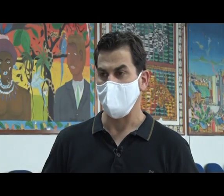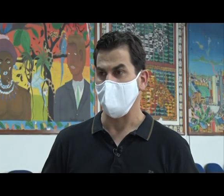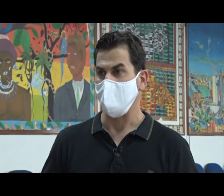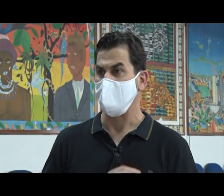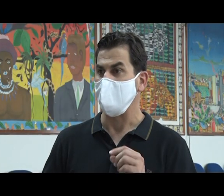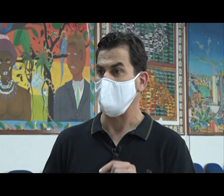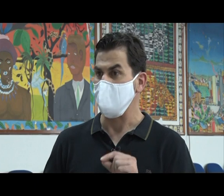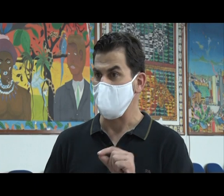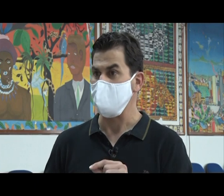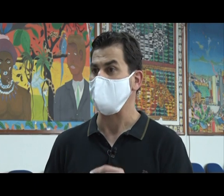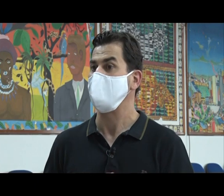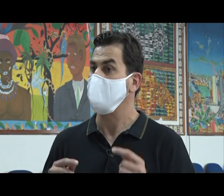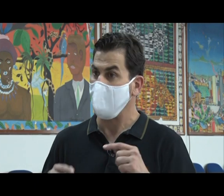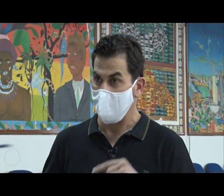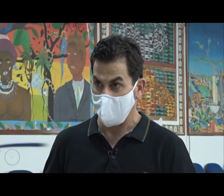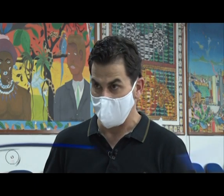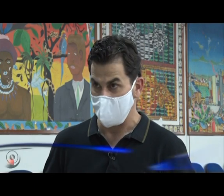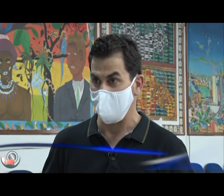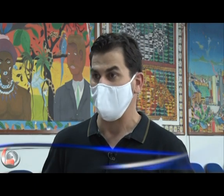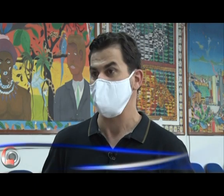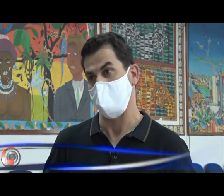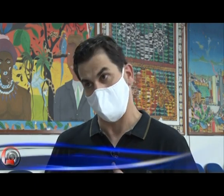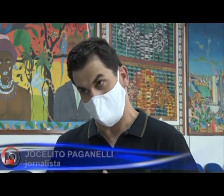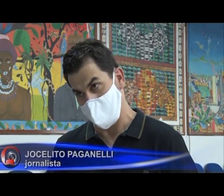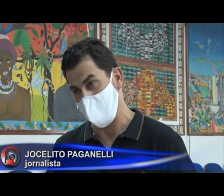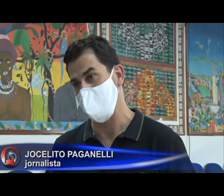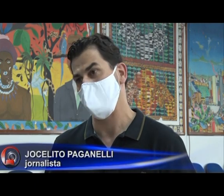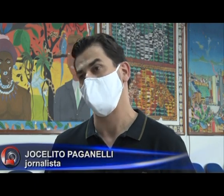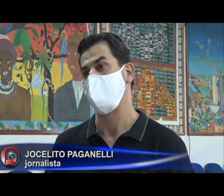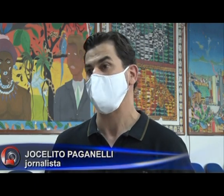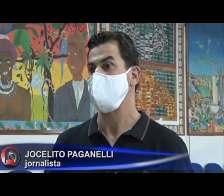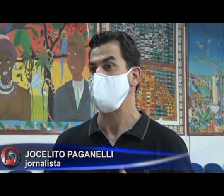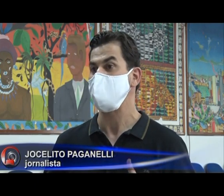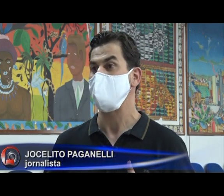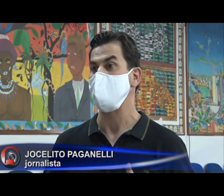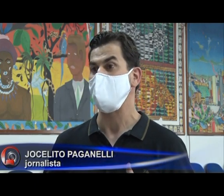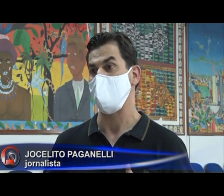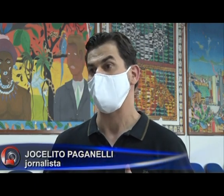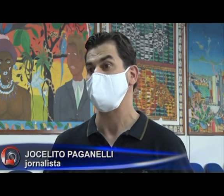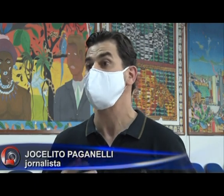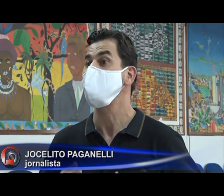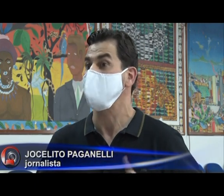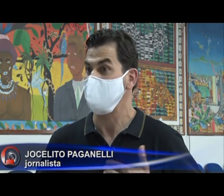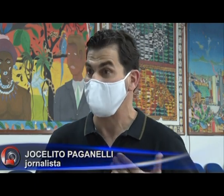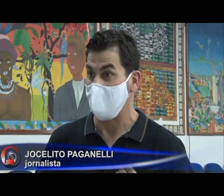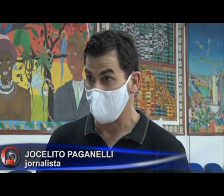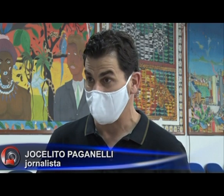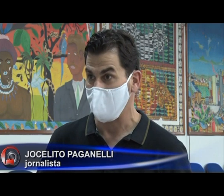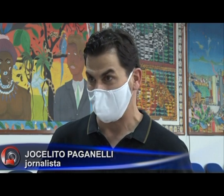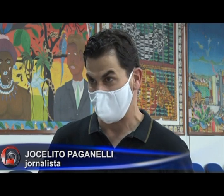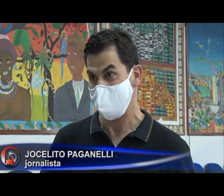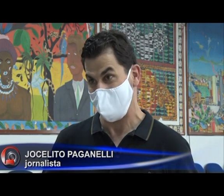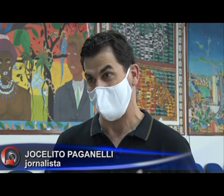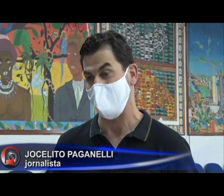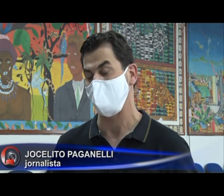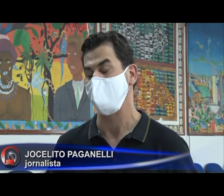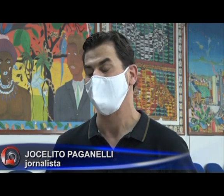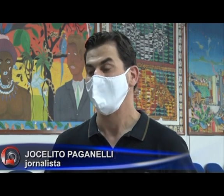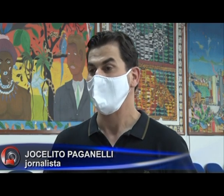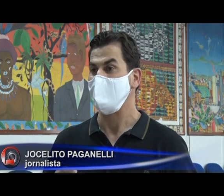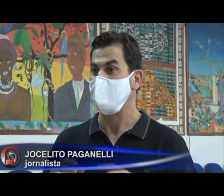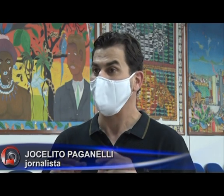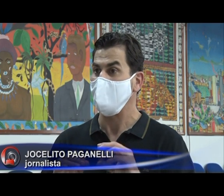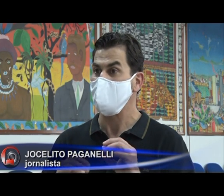lembro que ele disse que ele não é aqui da cidade, ele não nasceu em Rio Preto, mas ele se considerava um riopretense